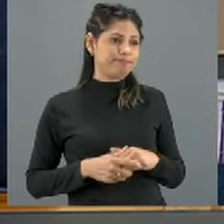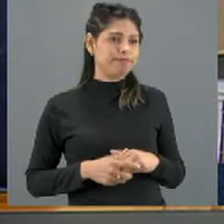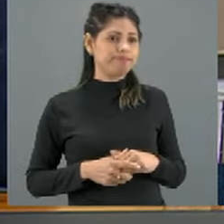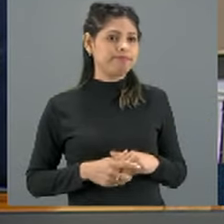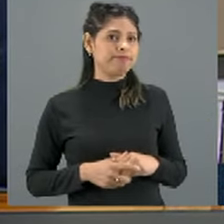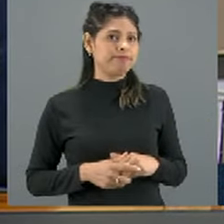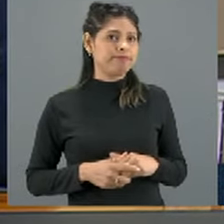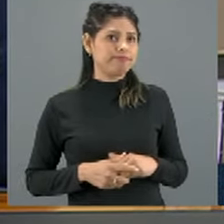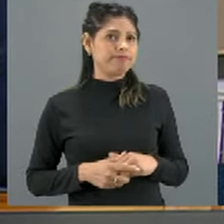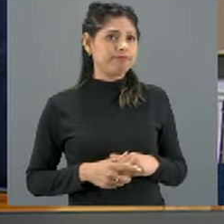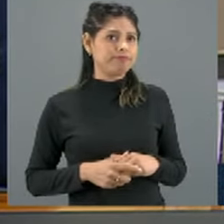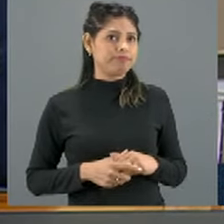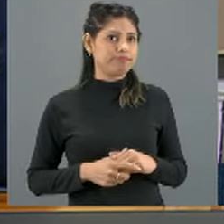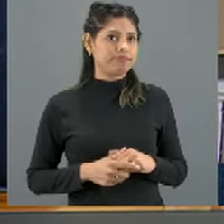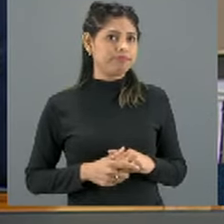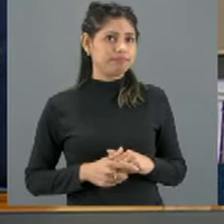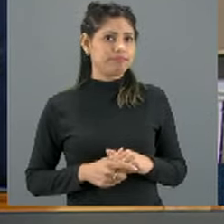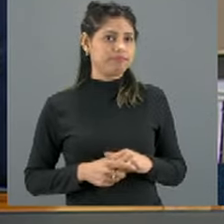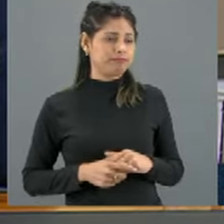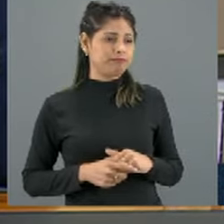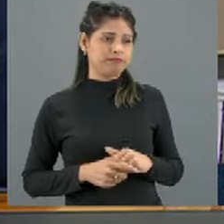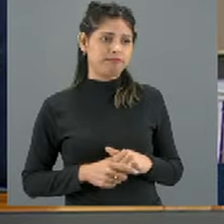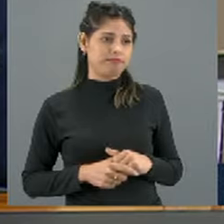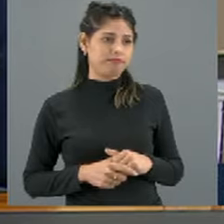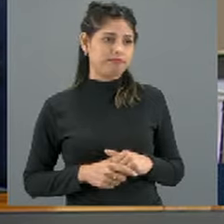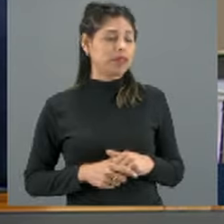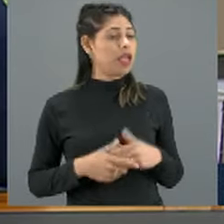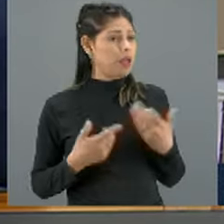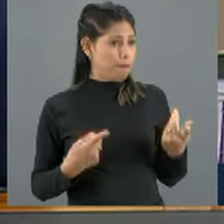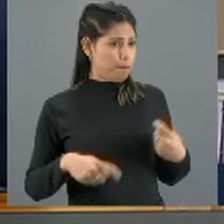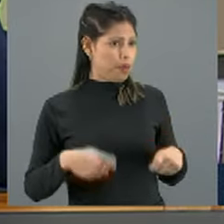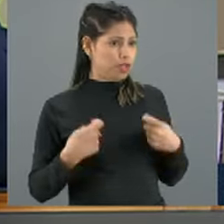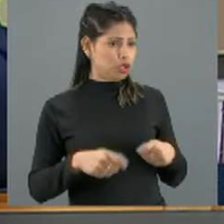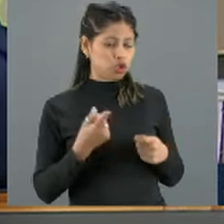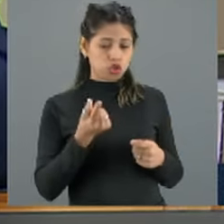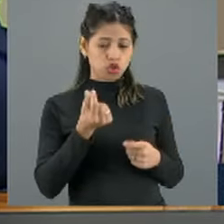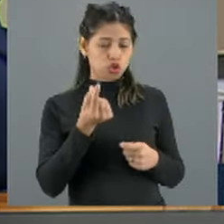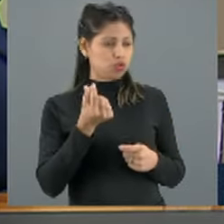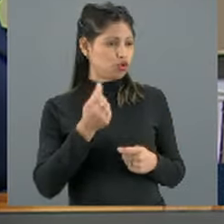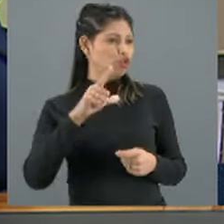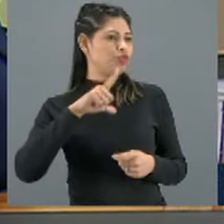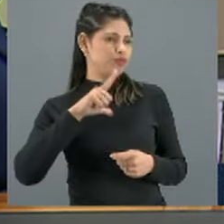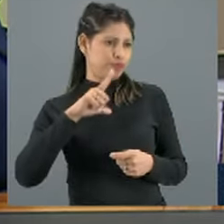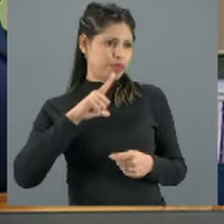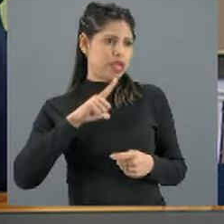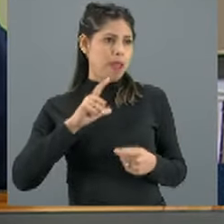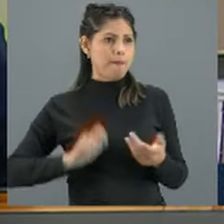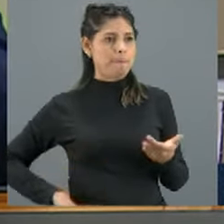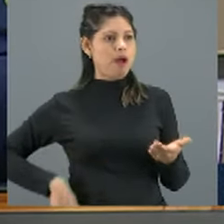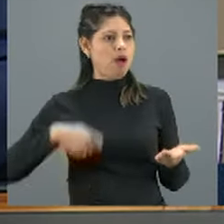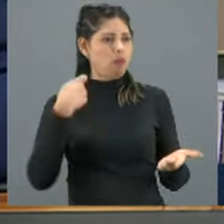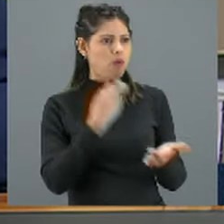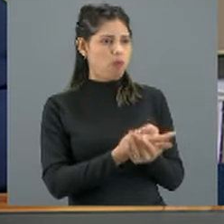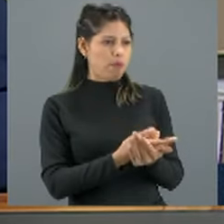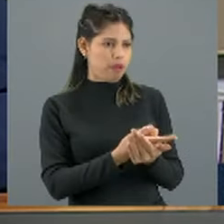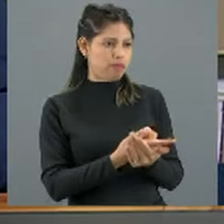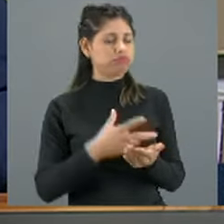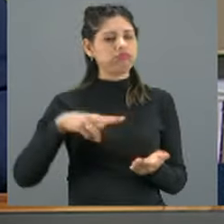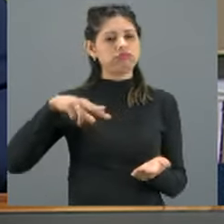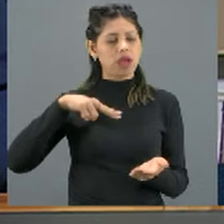tira o dinheiro para comprar particular